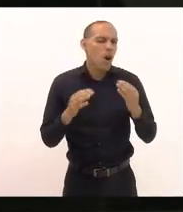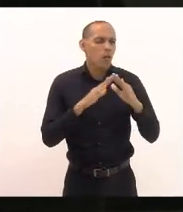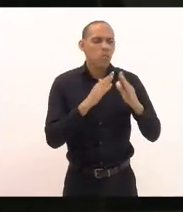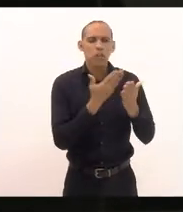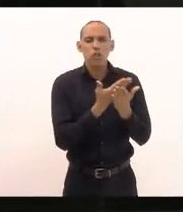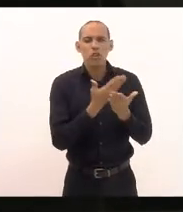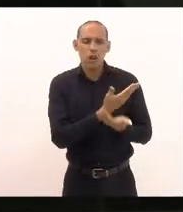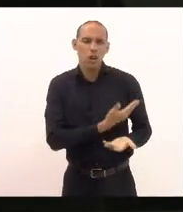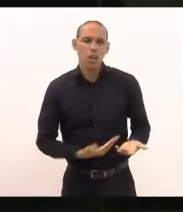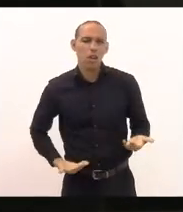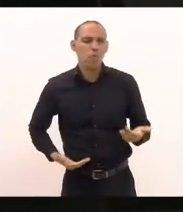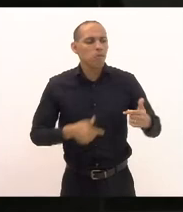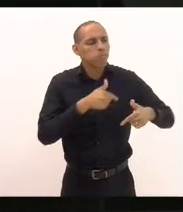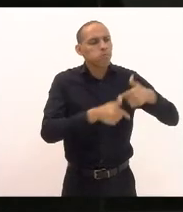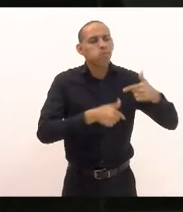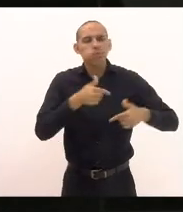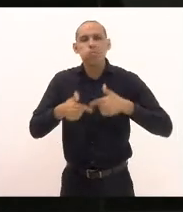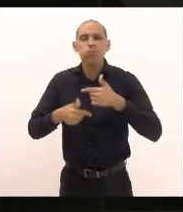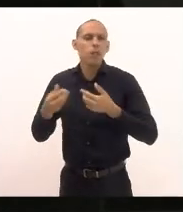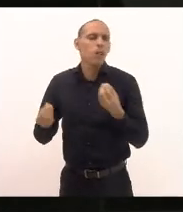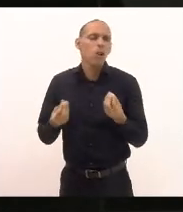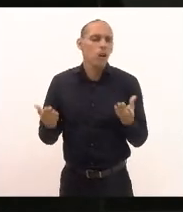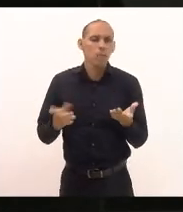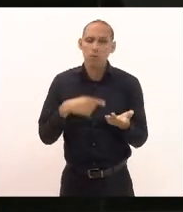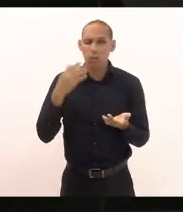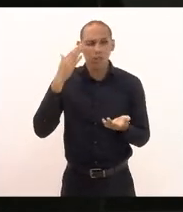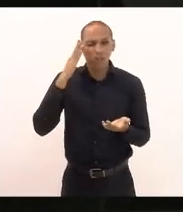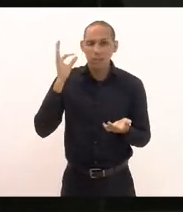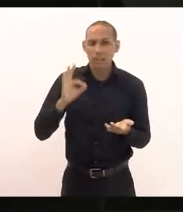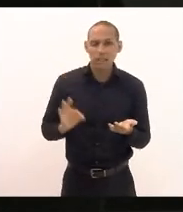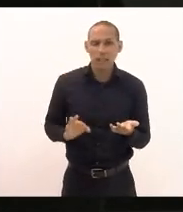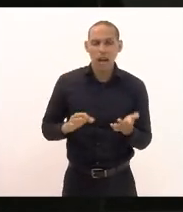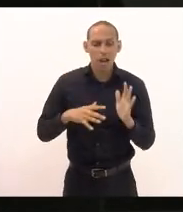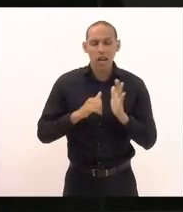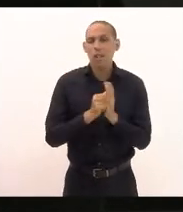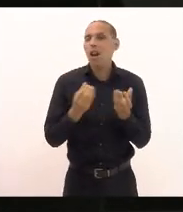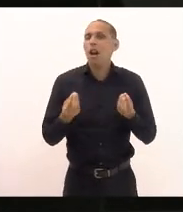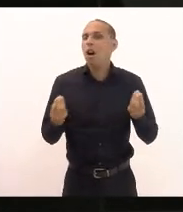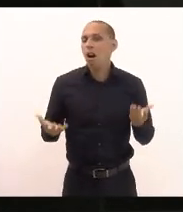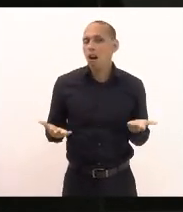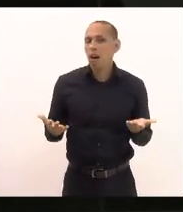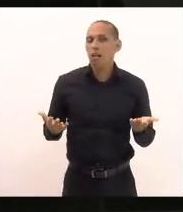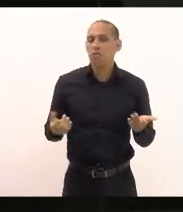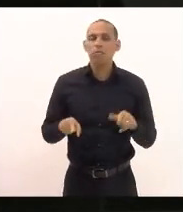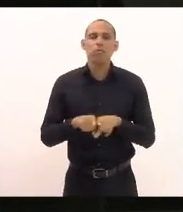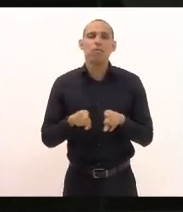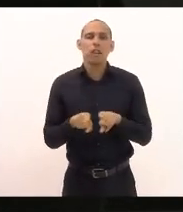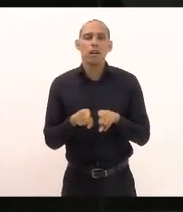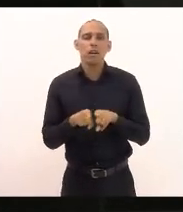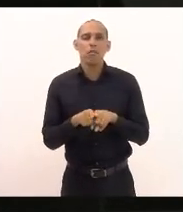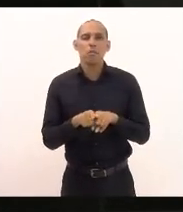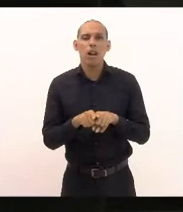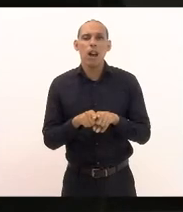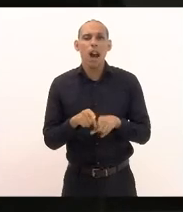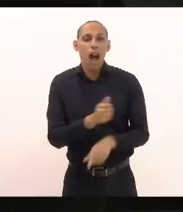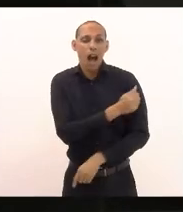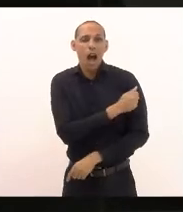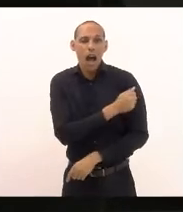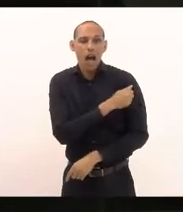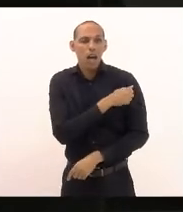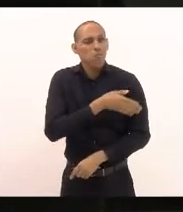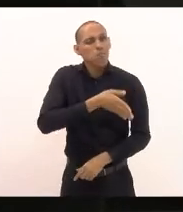escolas públicas, impedir que saibamos o fluxo das matrículas, os percursos dos estudantes,